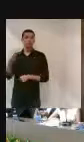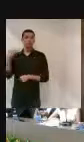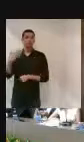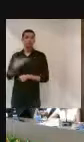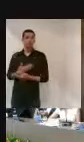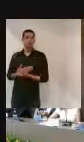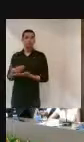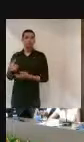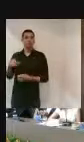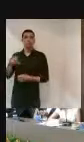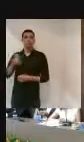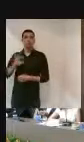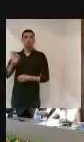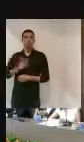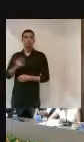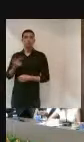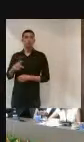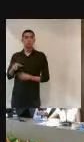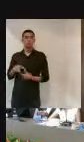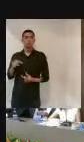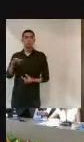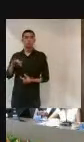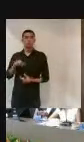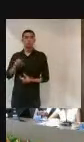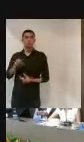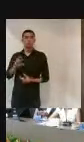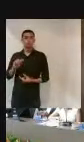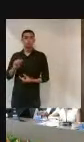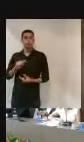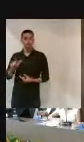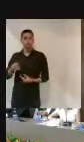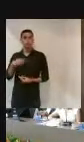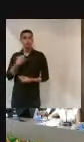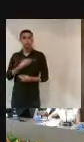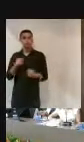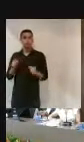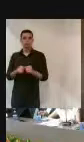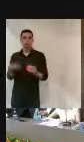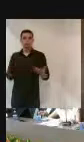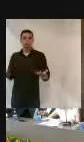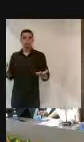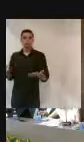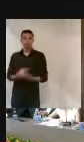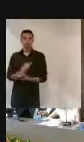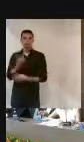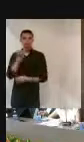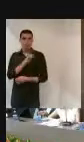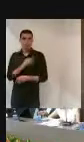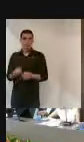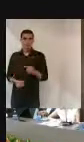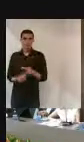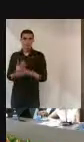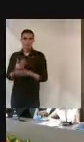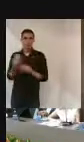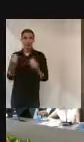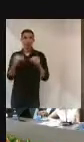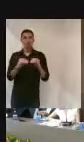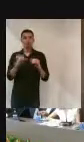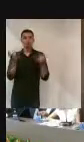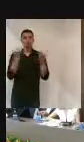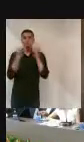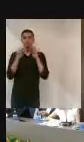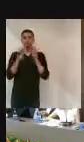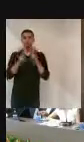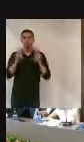cooperativas não emitiam nota fiscal. A gente fez todo esse processo de regulamentação das cooperativas. Inserem na plataforma online do